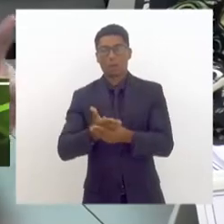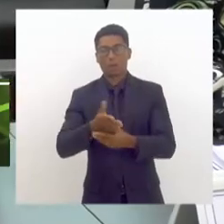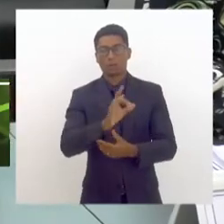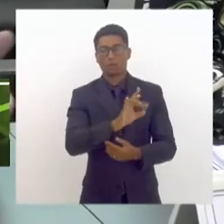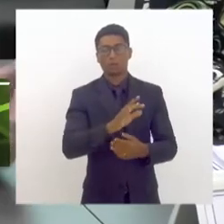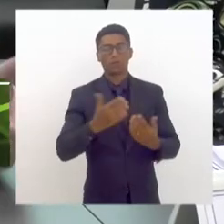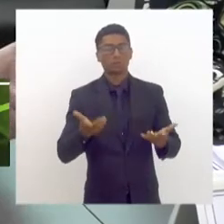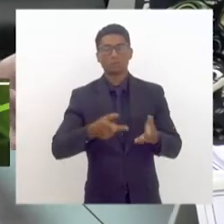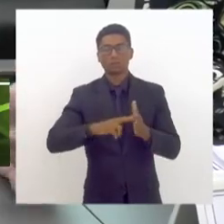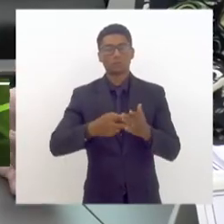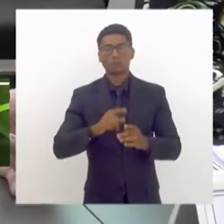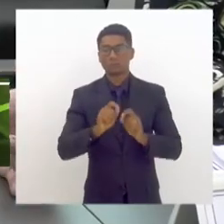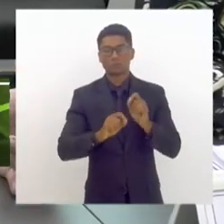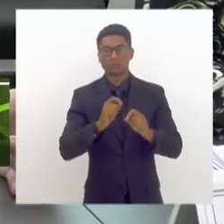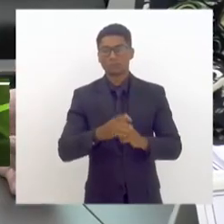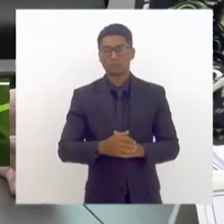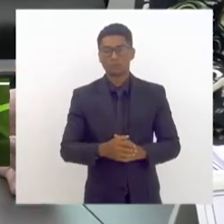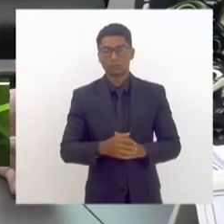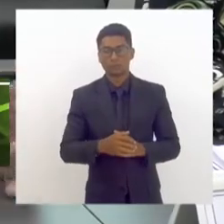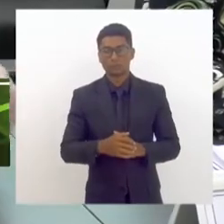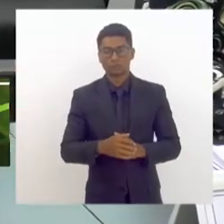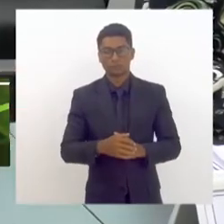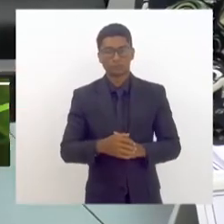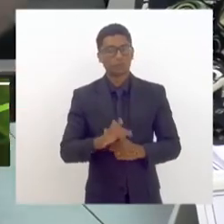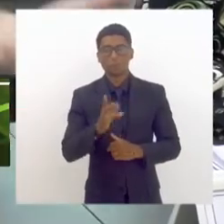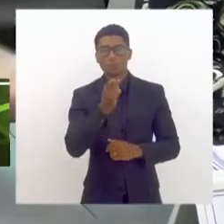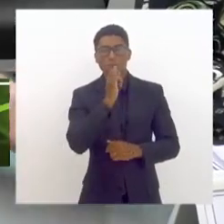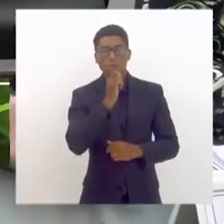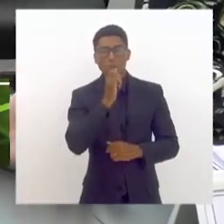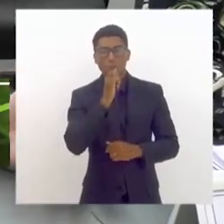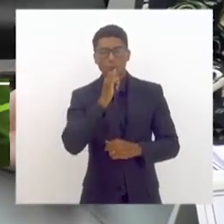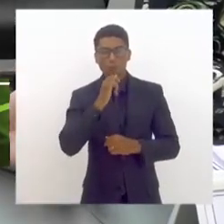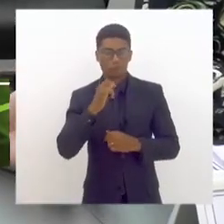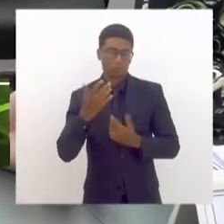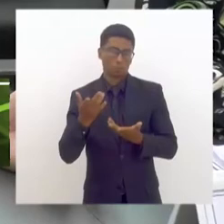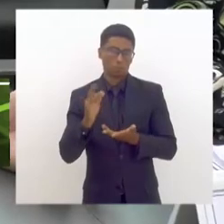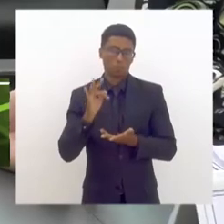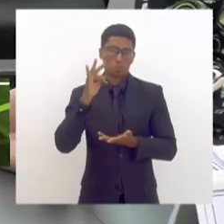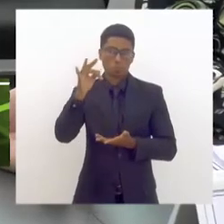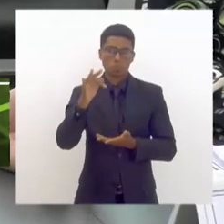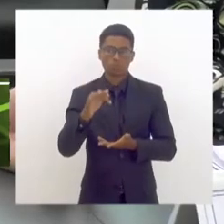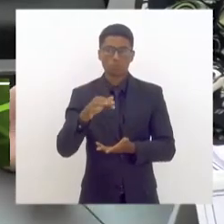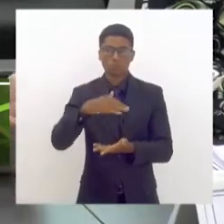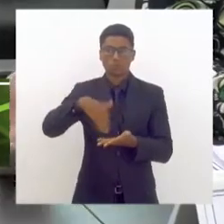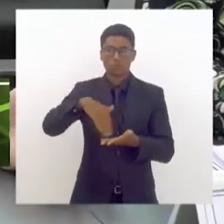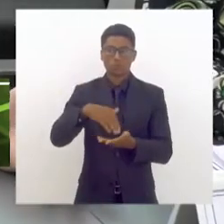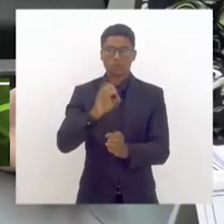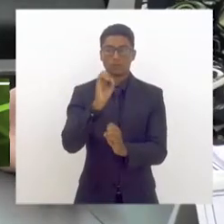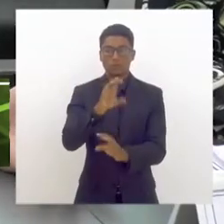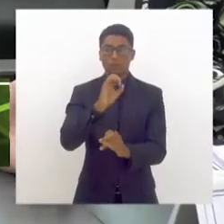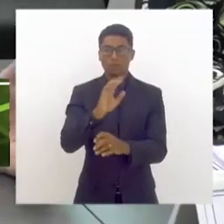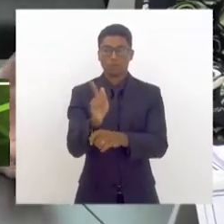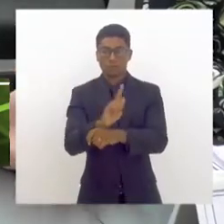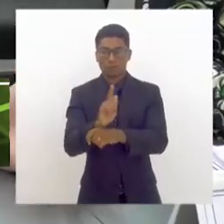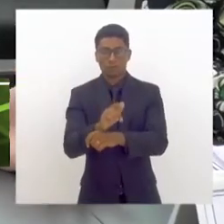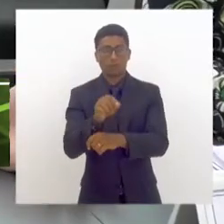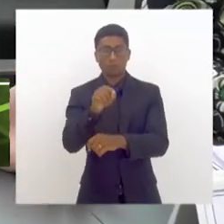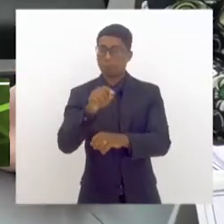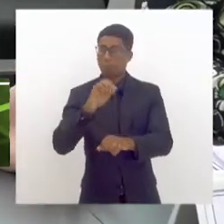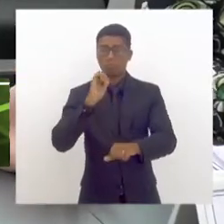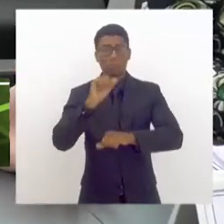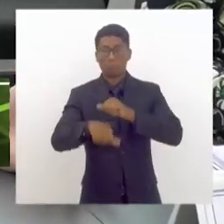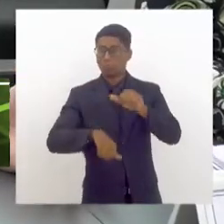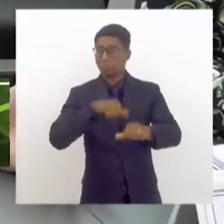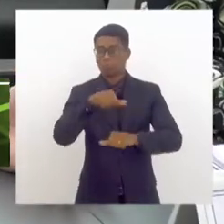Que dependendo do ciclo de gestão adotado em algum momento na Secretaria Estadual de Educação, sai todo mundo, troca todo